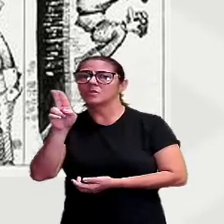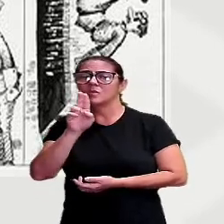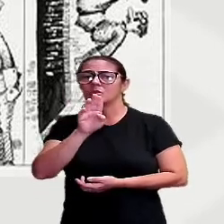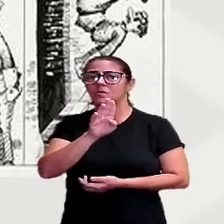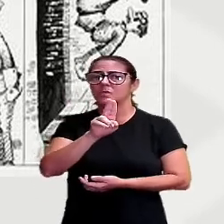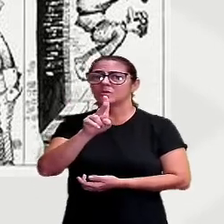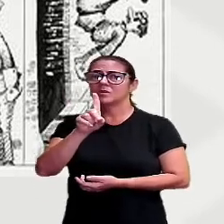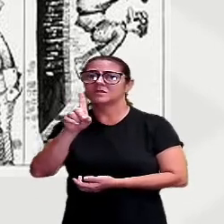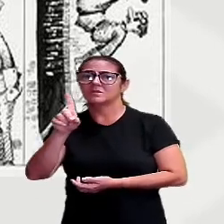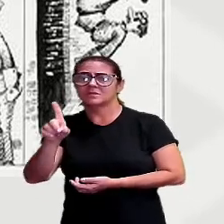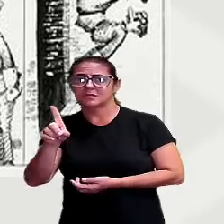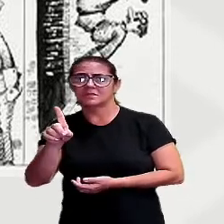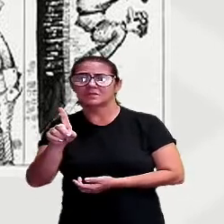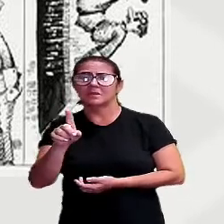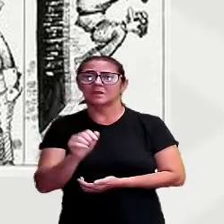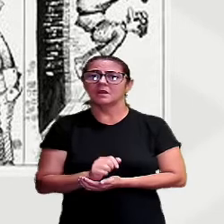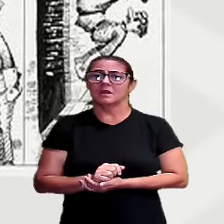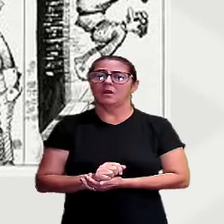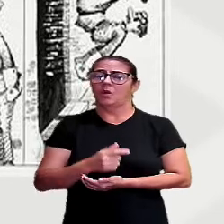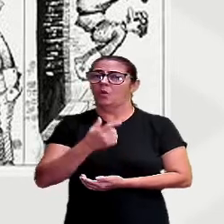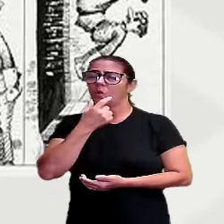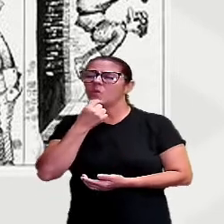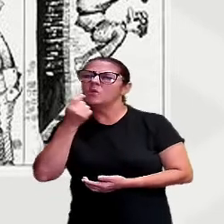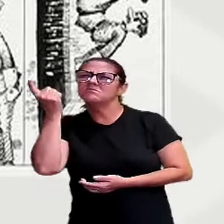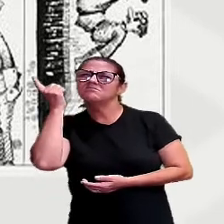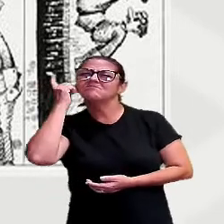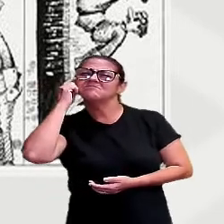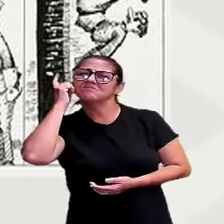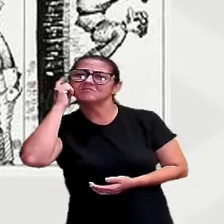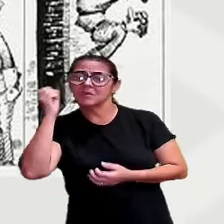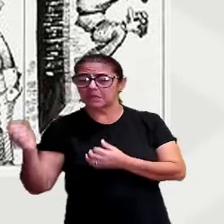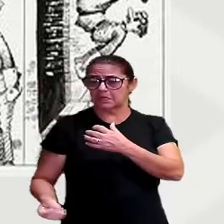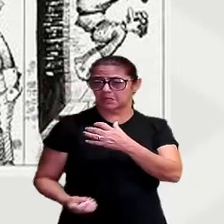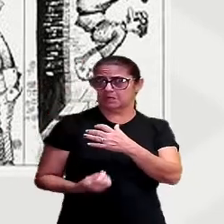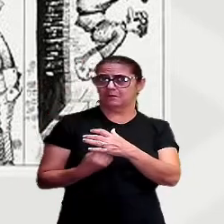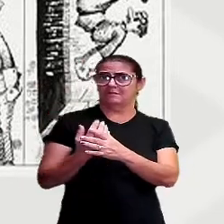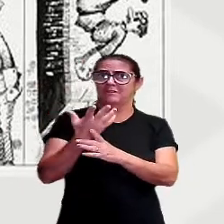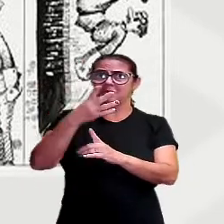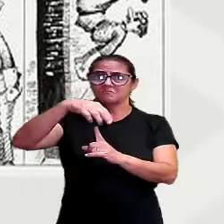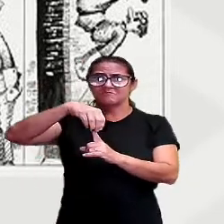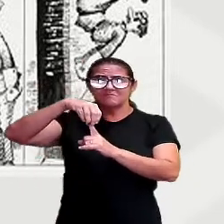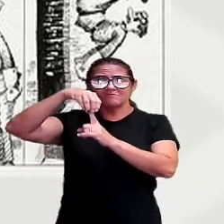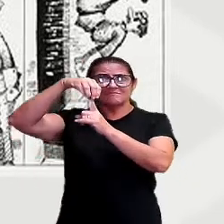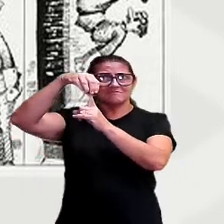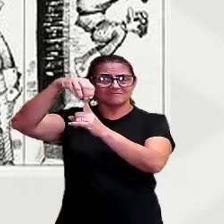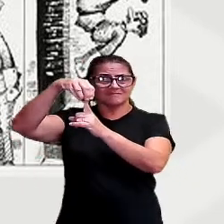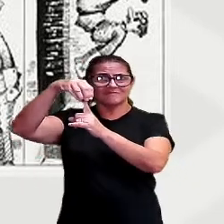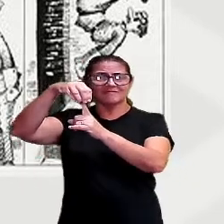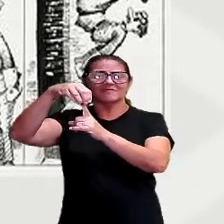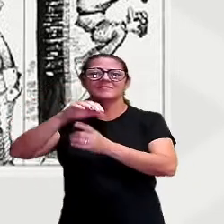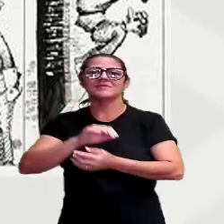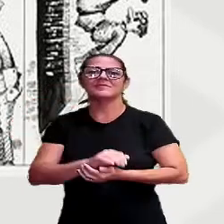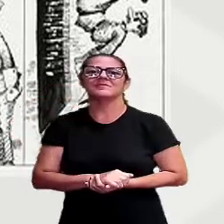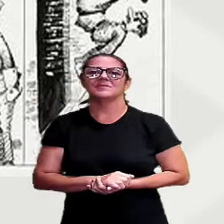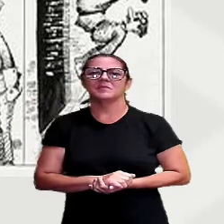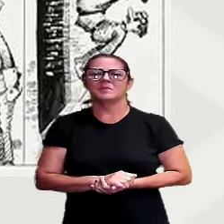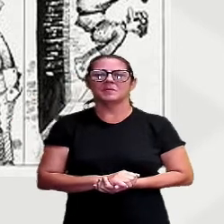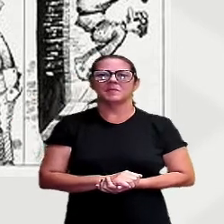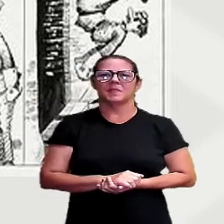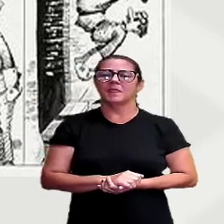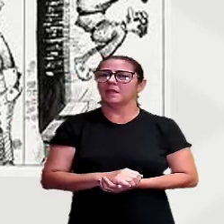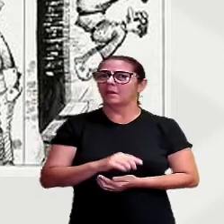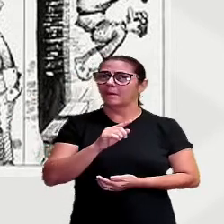Mutt e Jeff. Então, a gente tem o Bud Fisher como um pioneiro, um dos. Ele é o mais